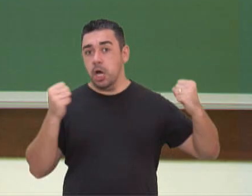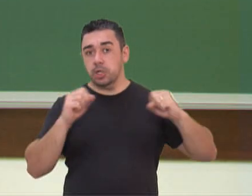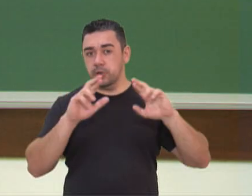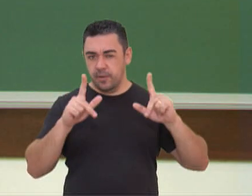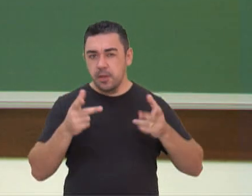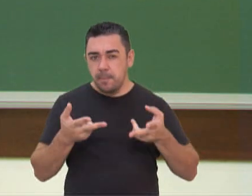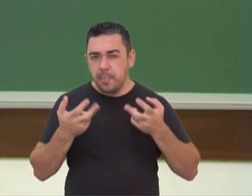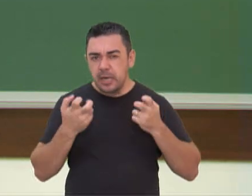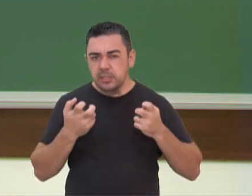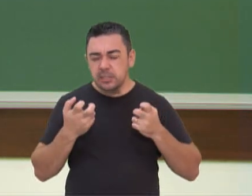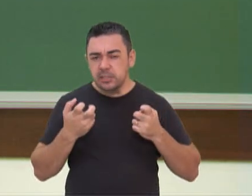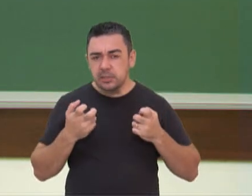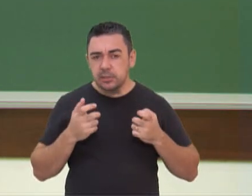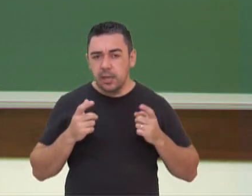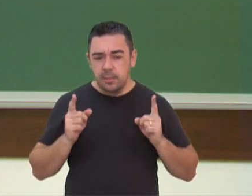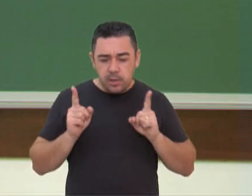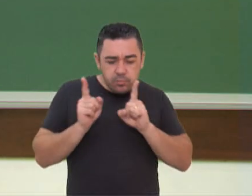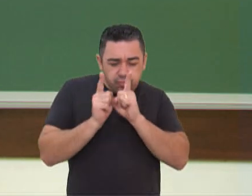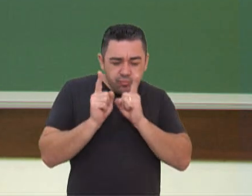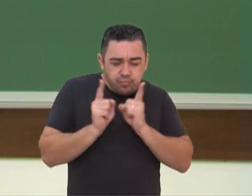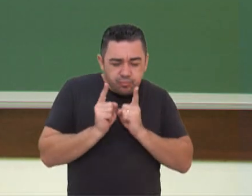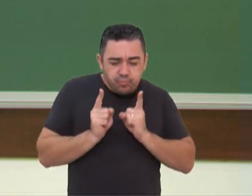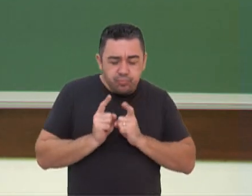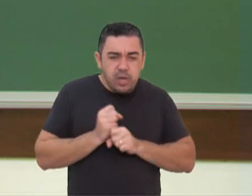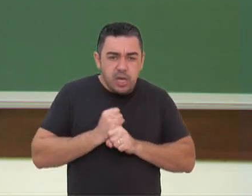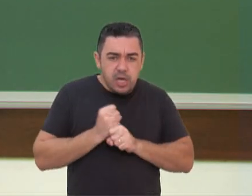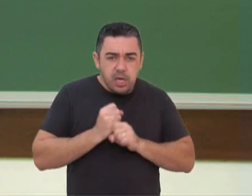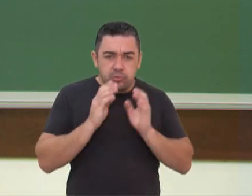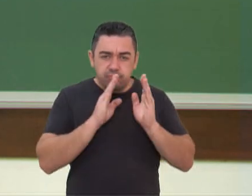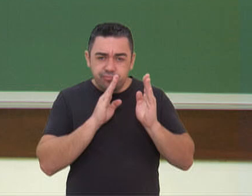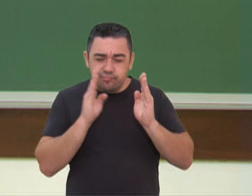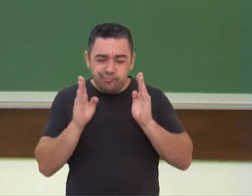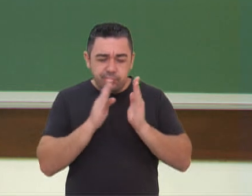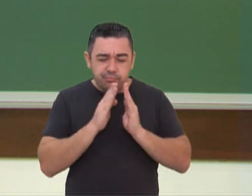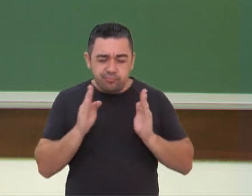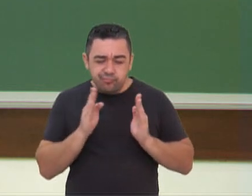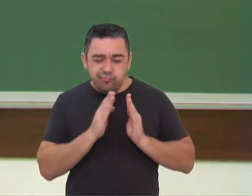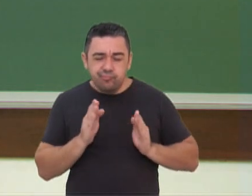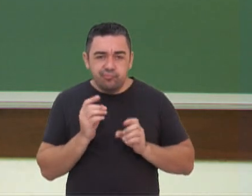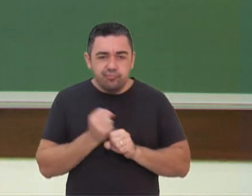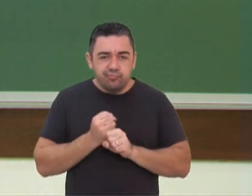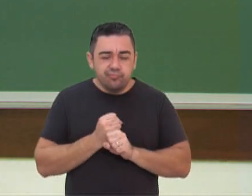Conseguiu reparar lá aquela menor duração dos jornais. Lembra que eu te chamei a atenção.